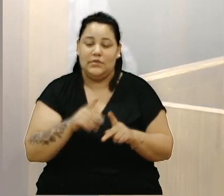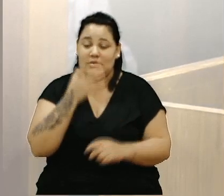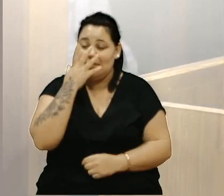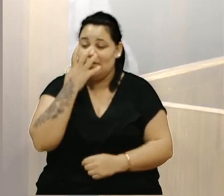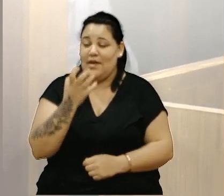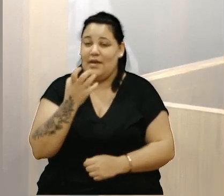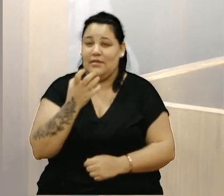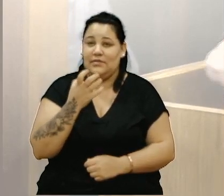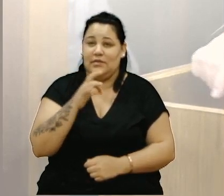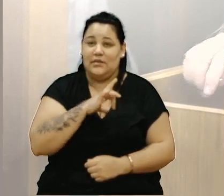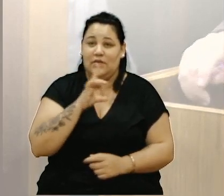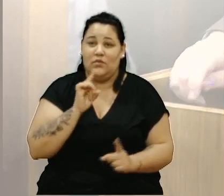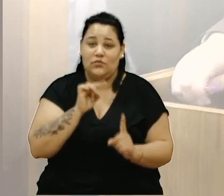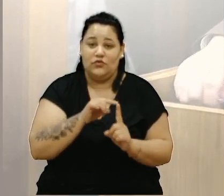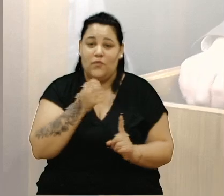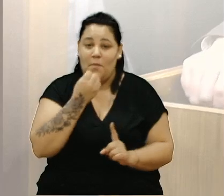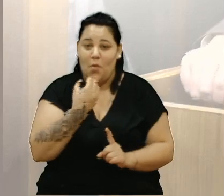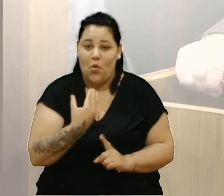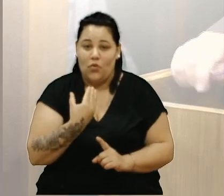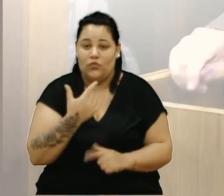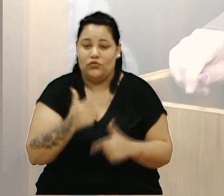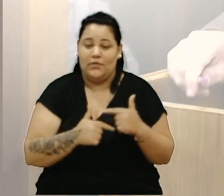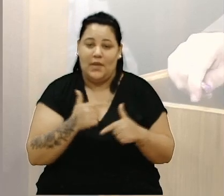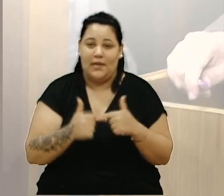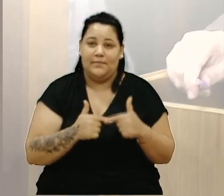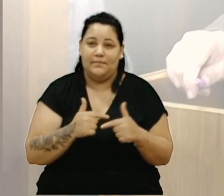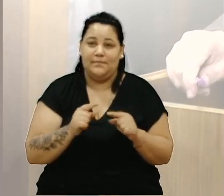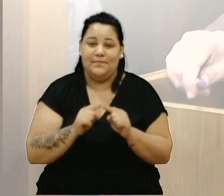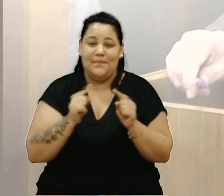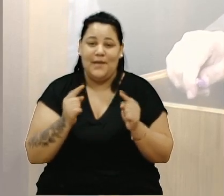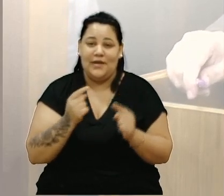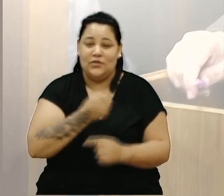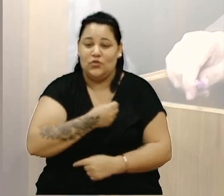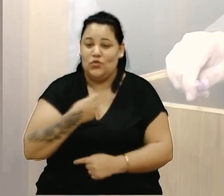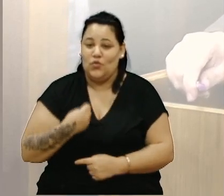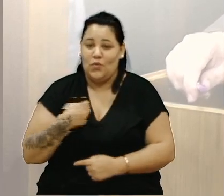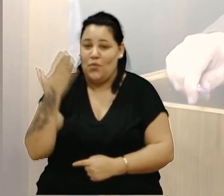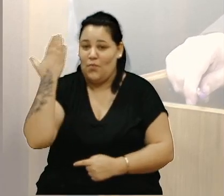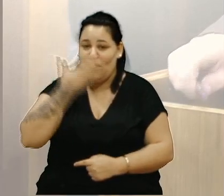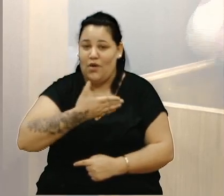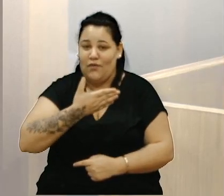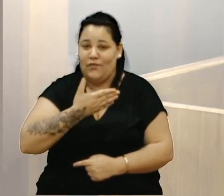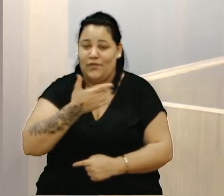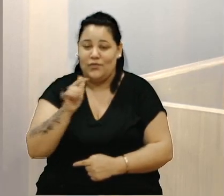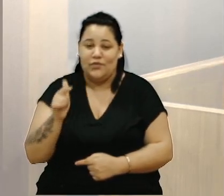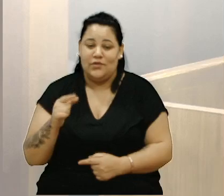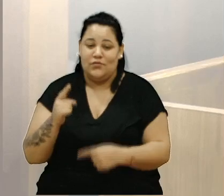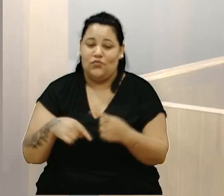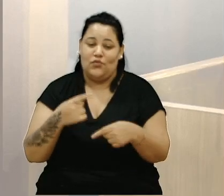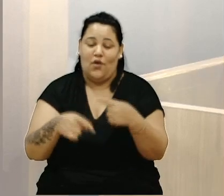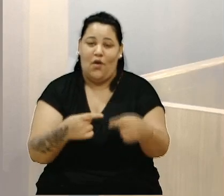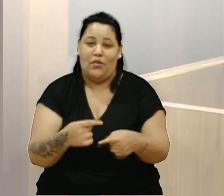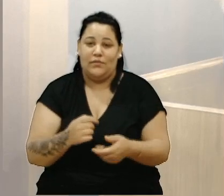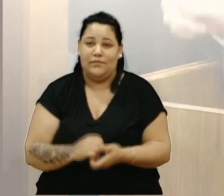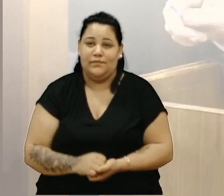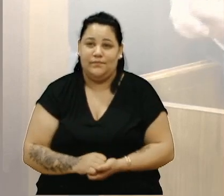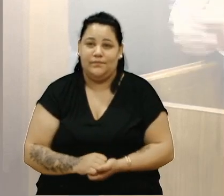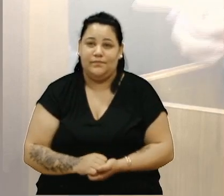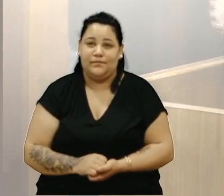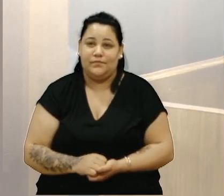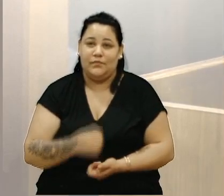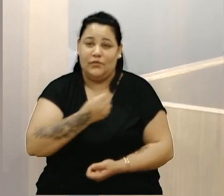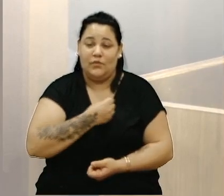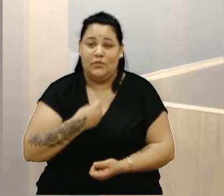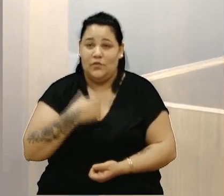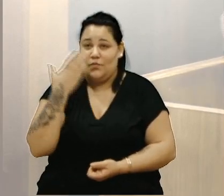bem intencionadas, honestas, mas número provam, o resto trovam. Números provam, o resto trovam,